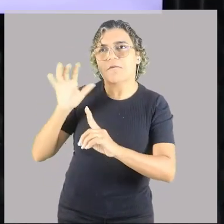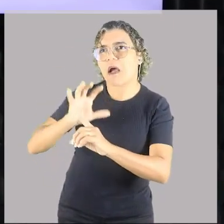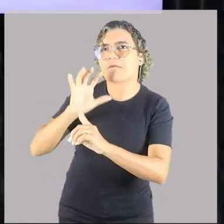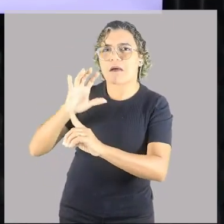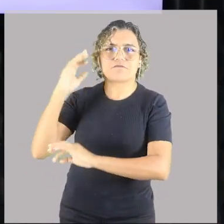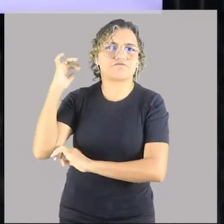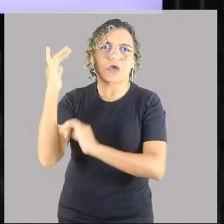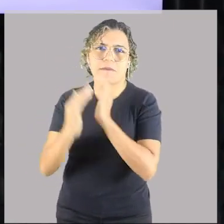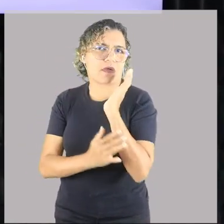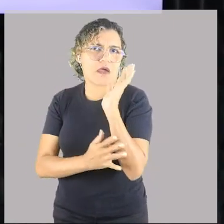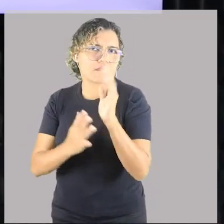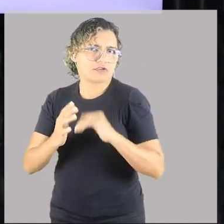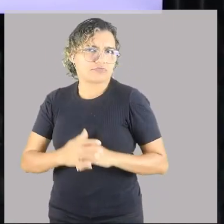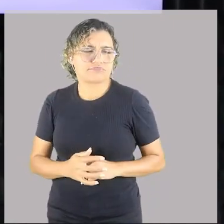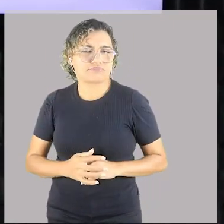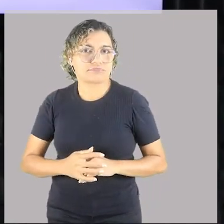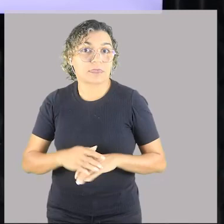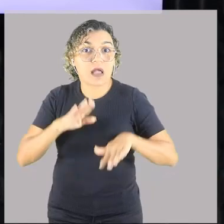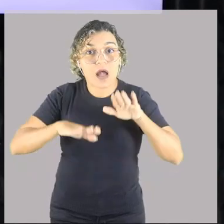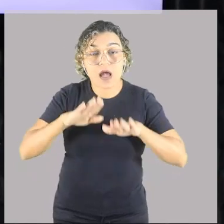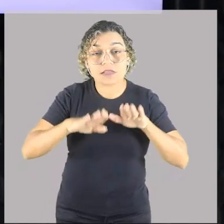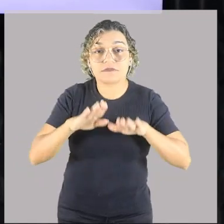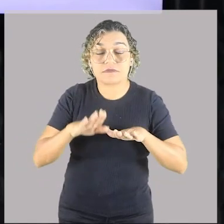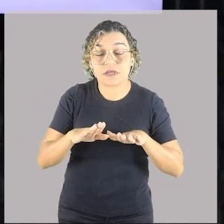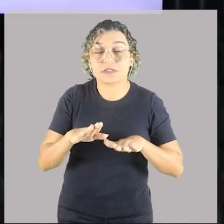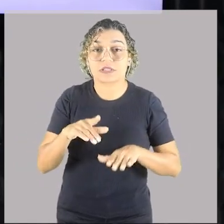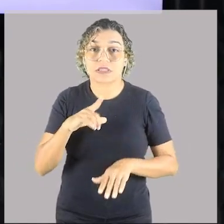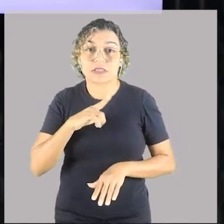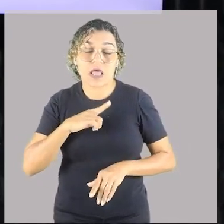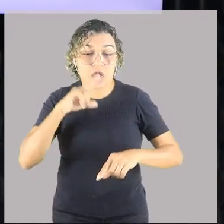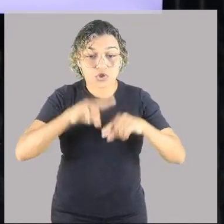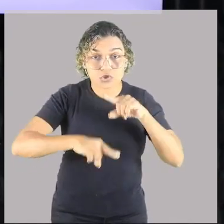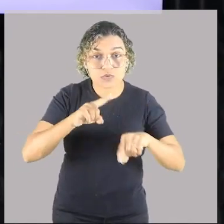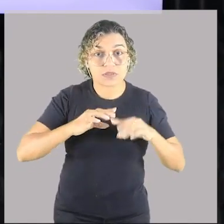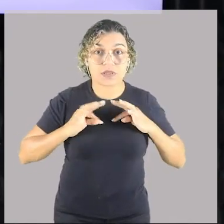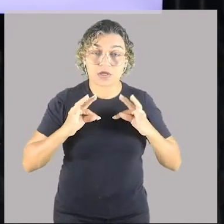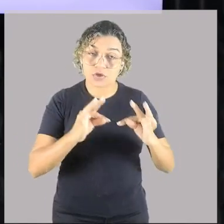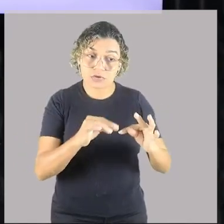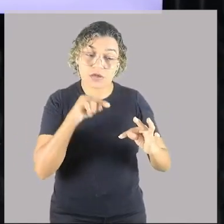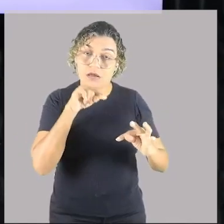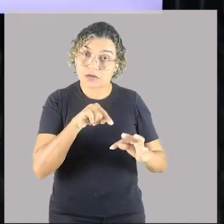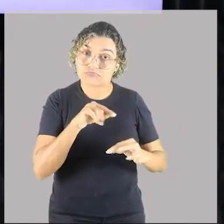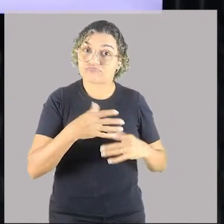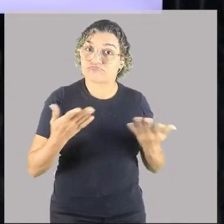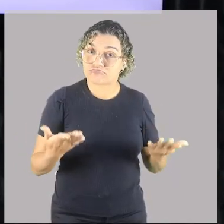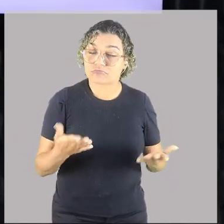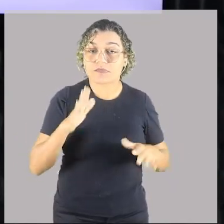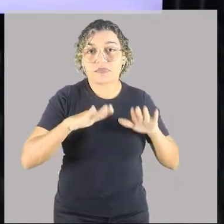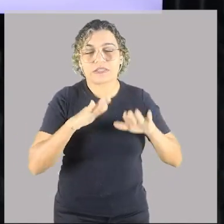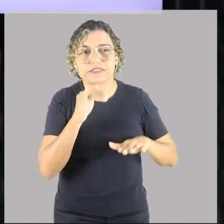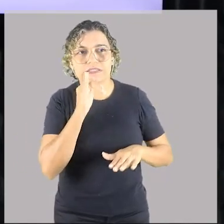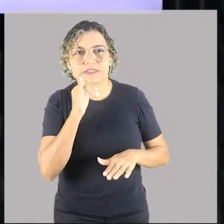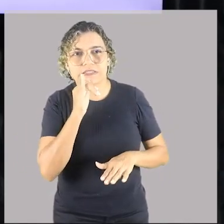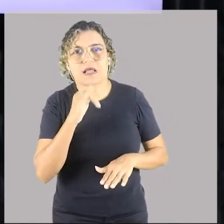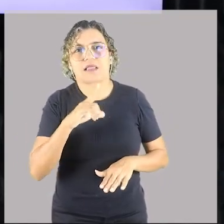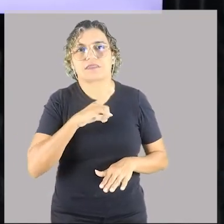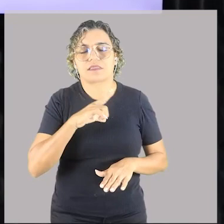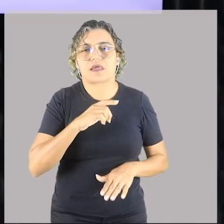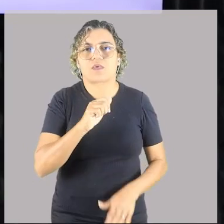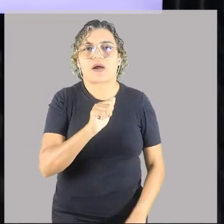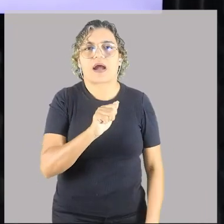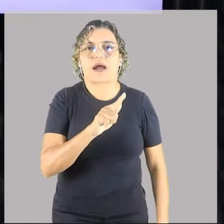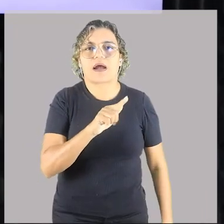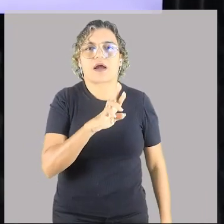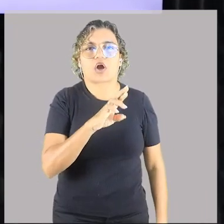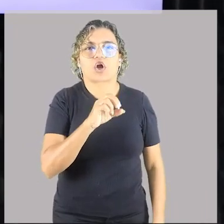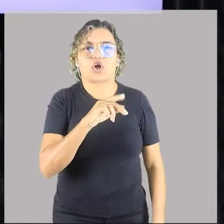meio ambiente. E às vezes tu ter um instrumento tecnológico, como nós temos aí o agronegócio da